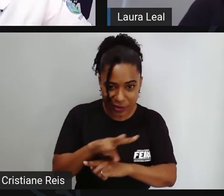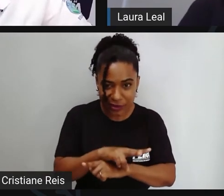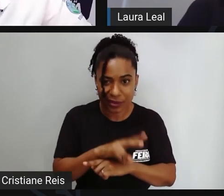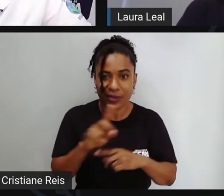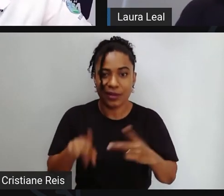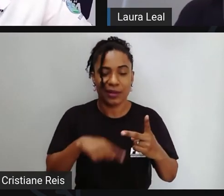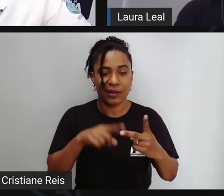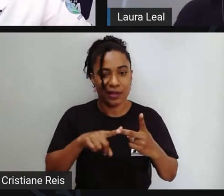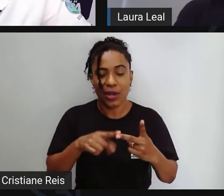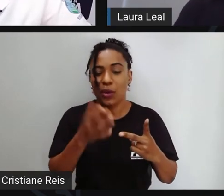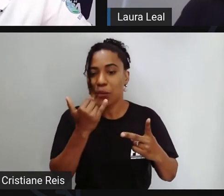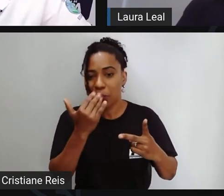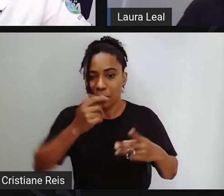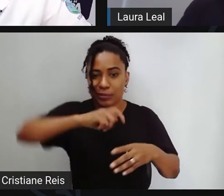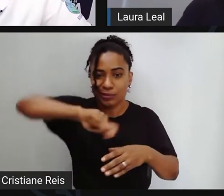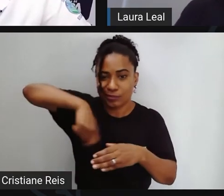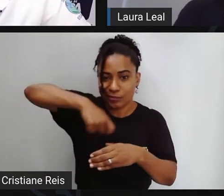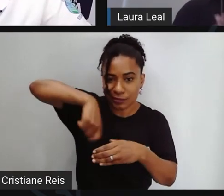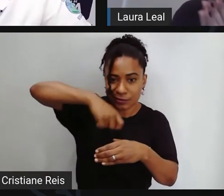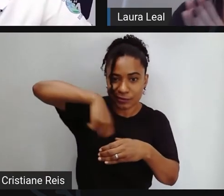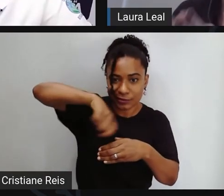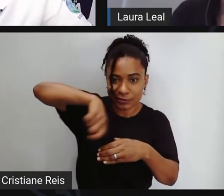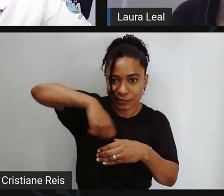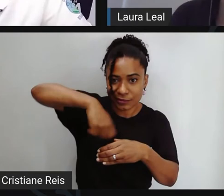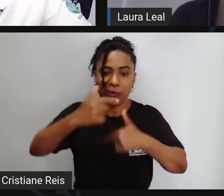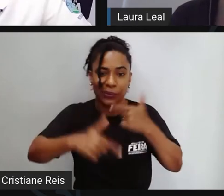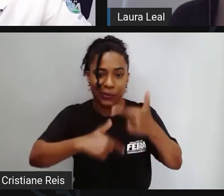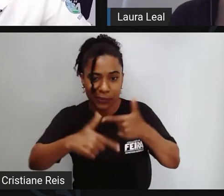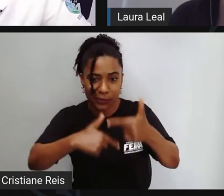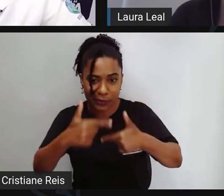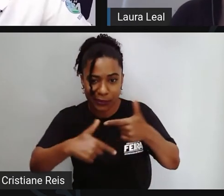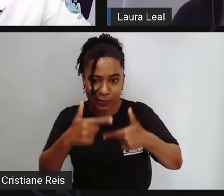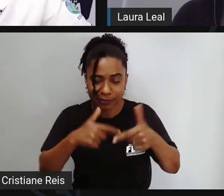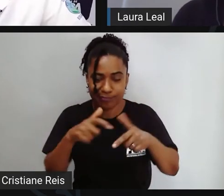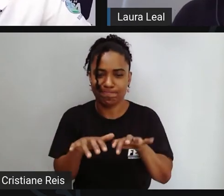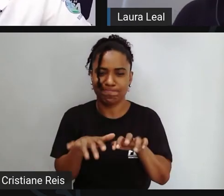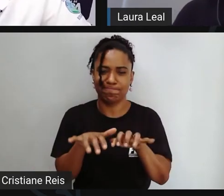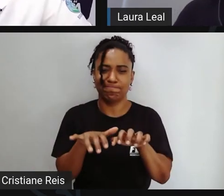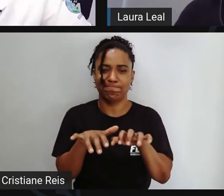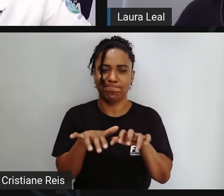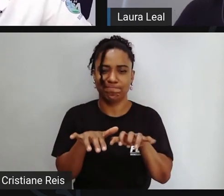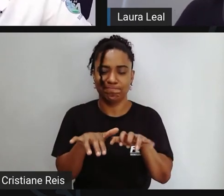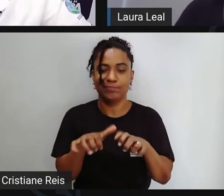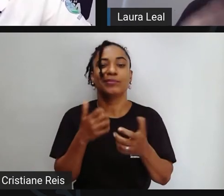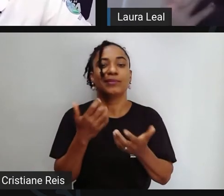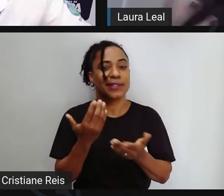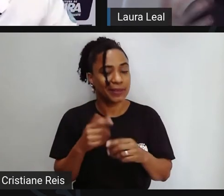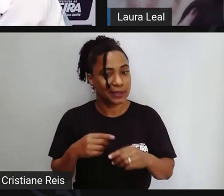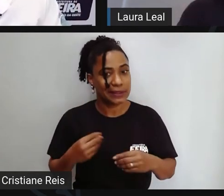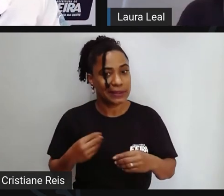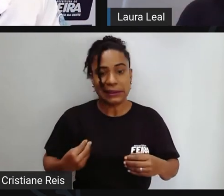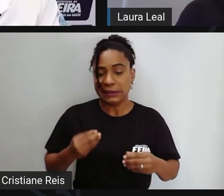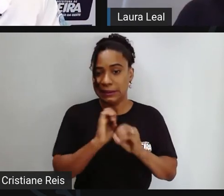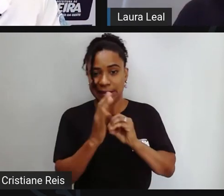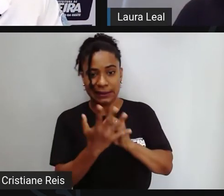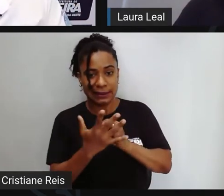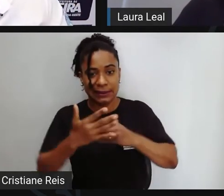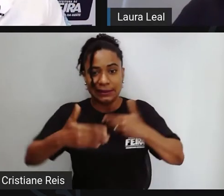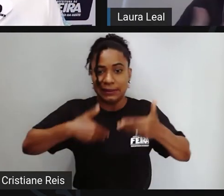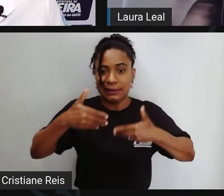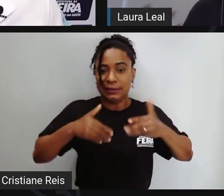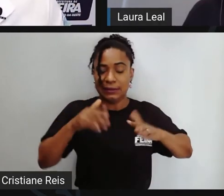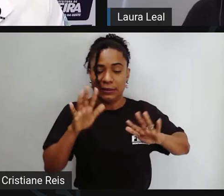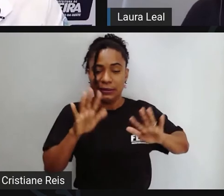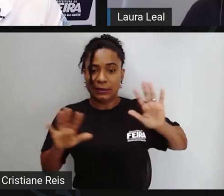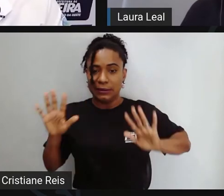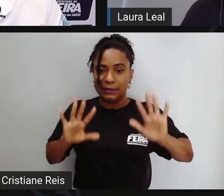pela alimentação da casa, do trabalho e de sobreviver na pandemia, né? Então começou essa discussão, mas